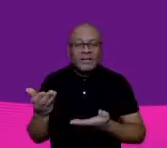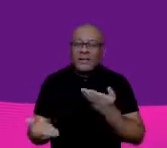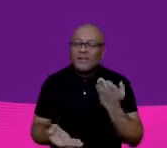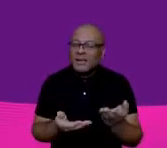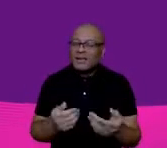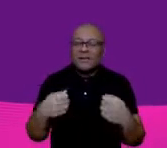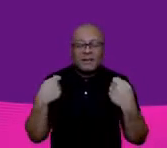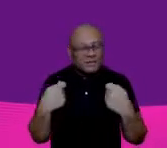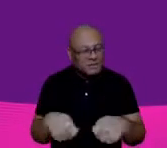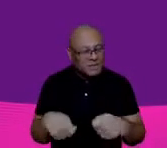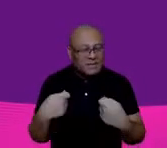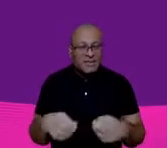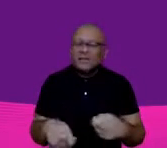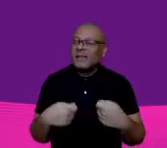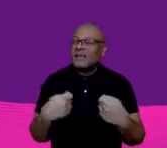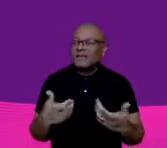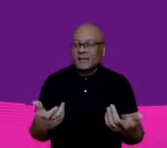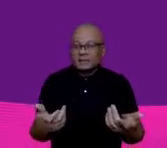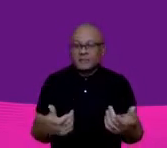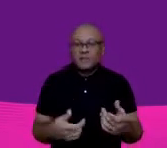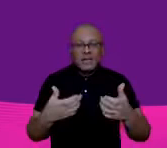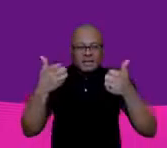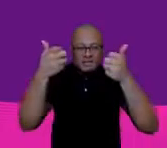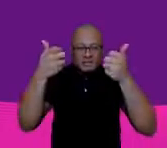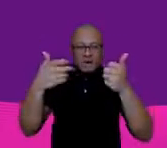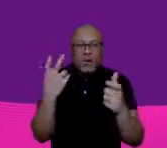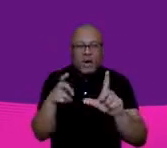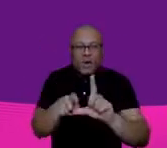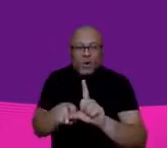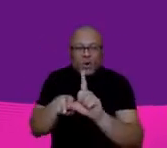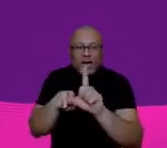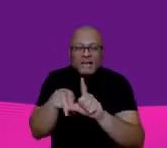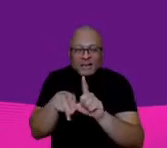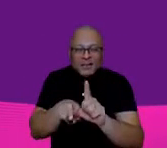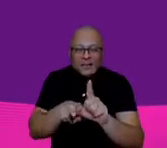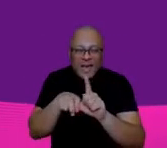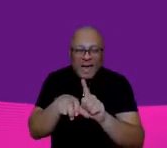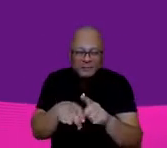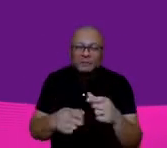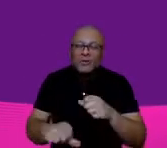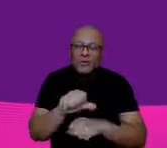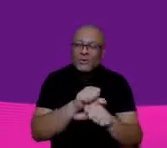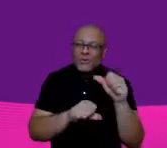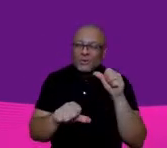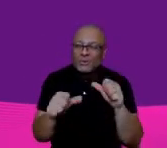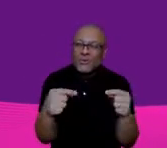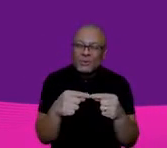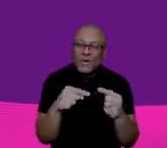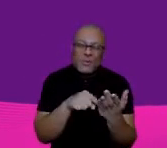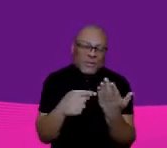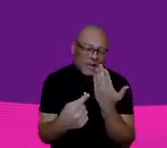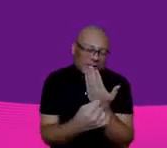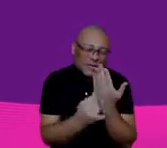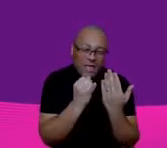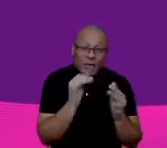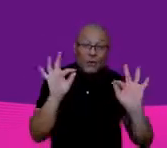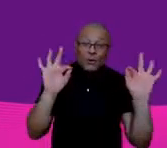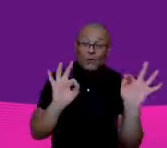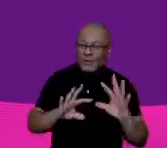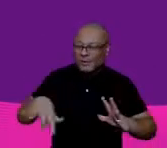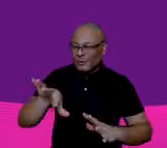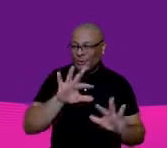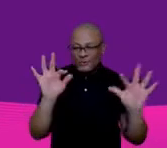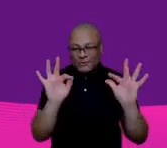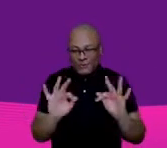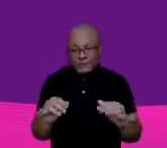Foi assim que foi descrito e que surgiu o DBS em Grenoble, que é no sul ali da França, capital dos